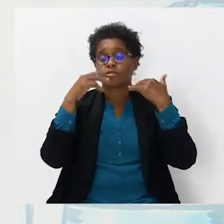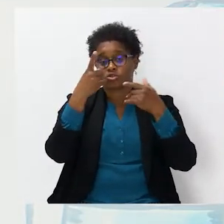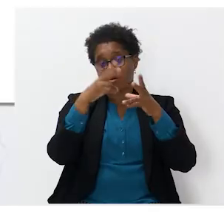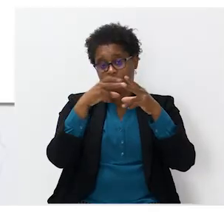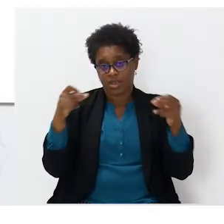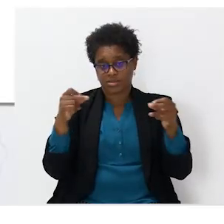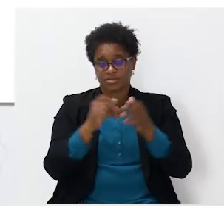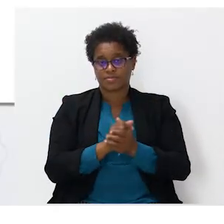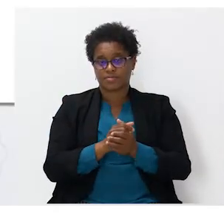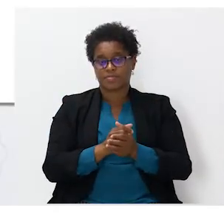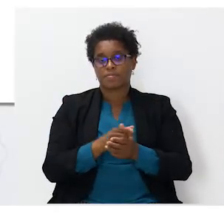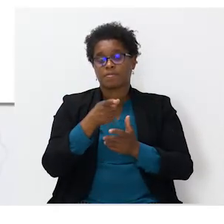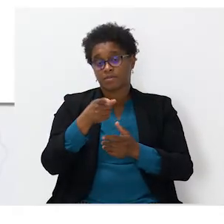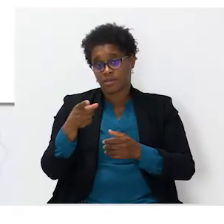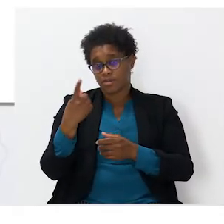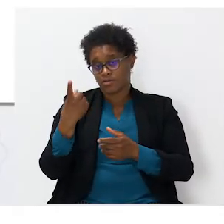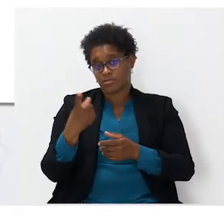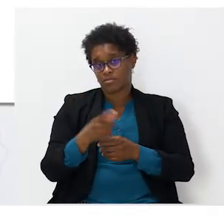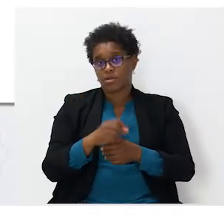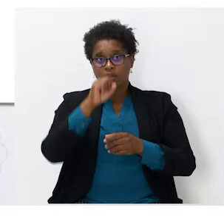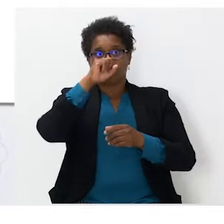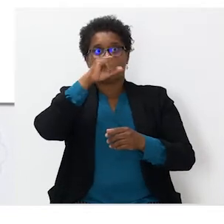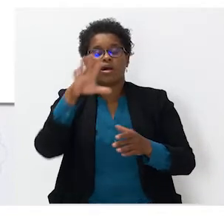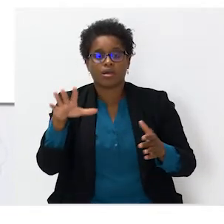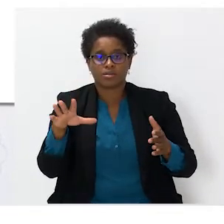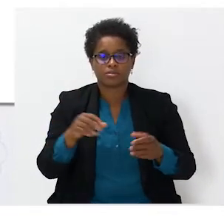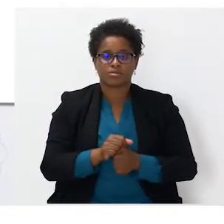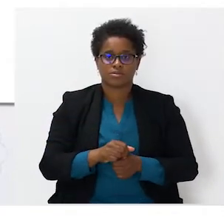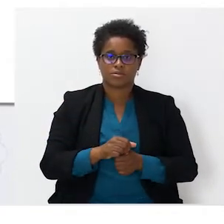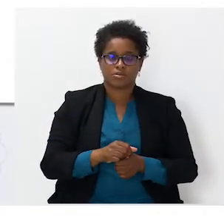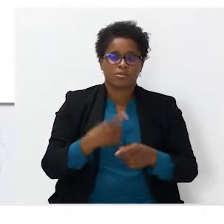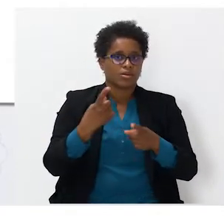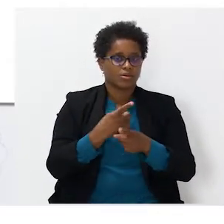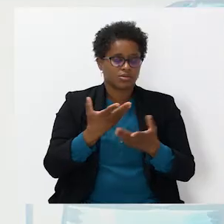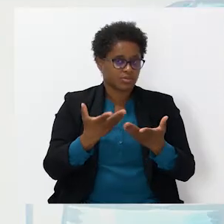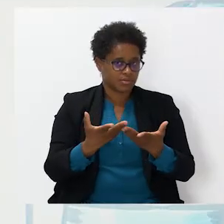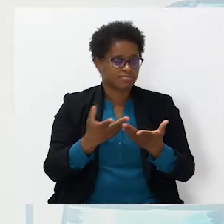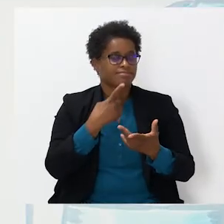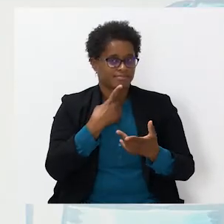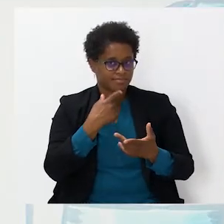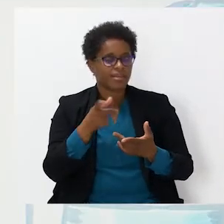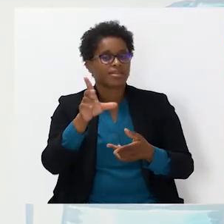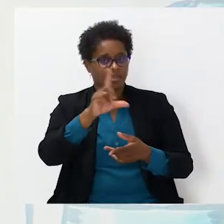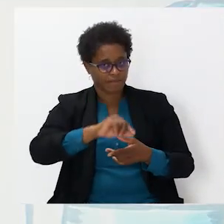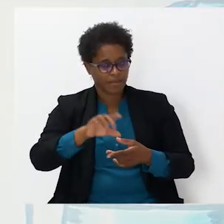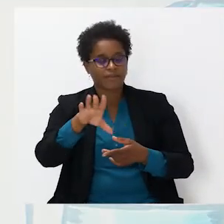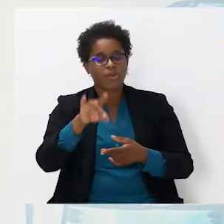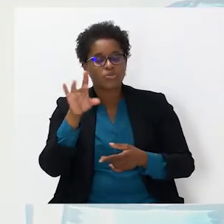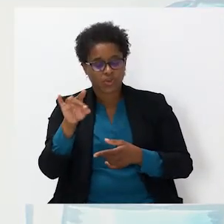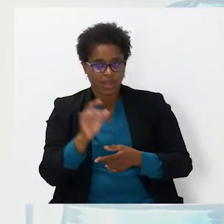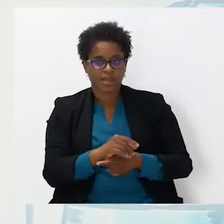frase. Indica o espanto, uma surpresa, certo? Vamos também